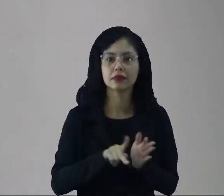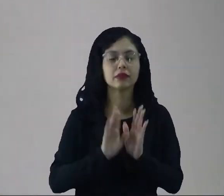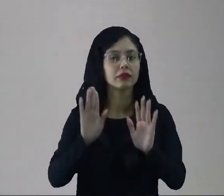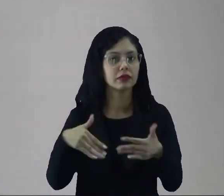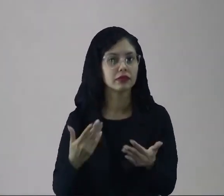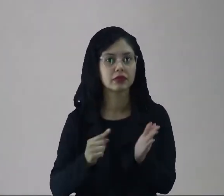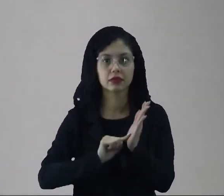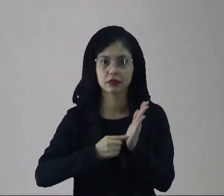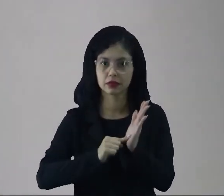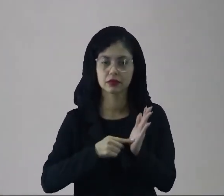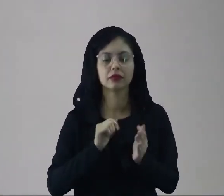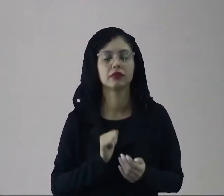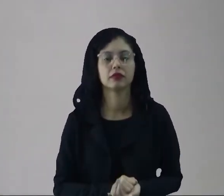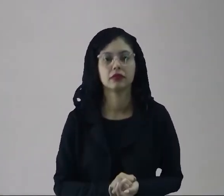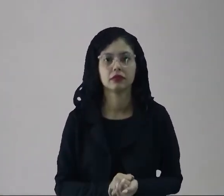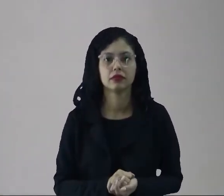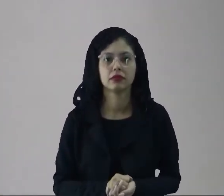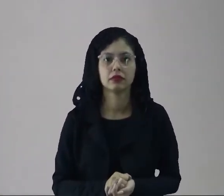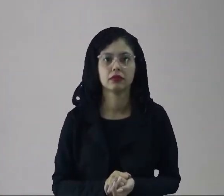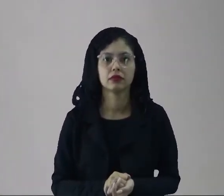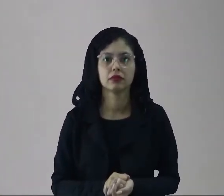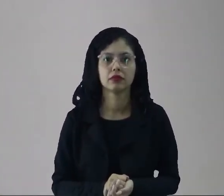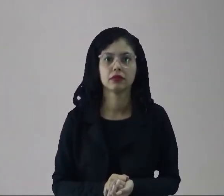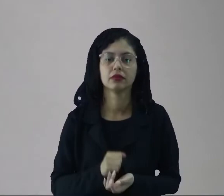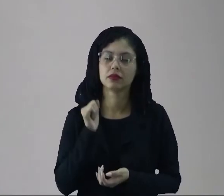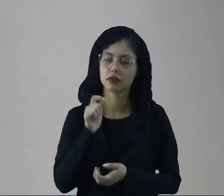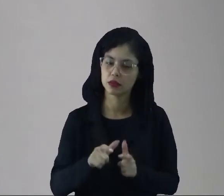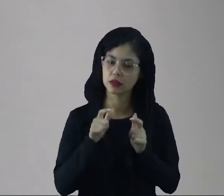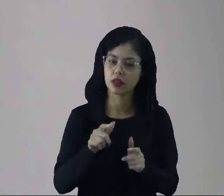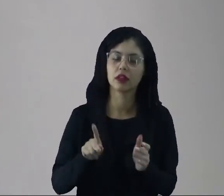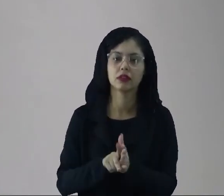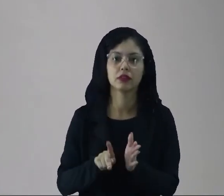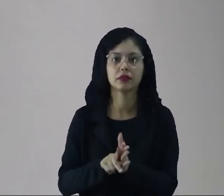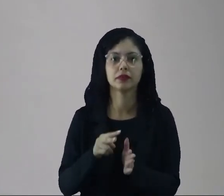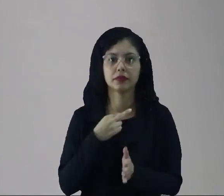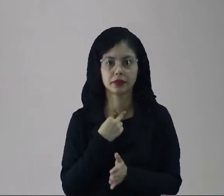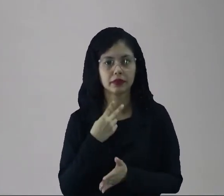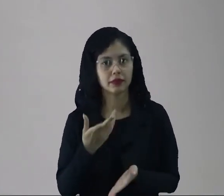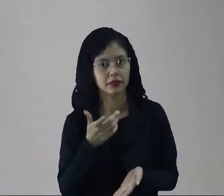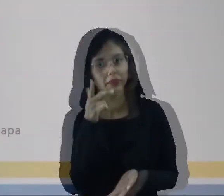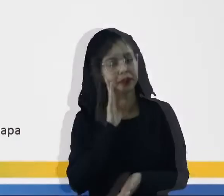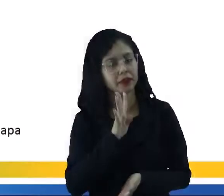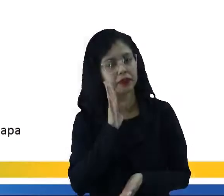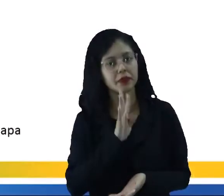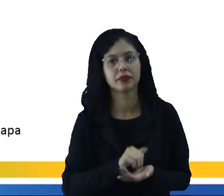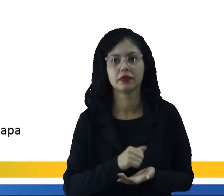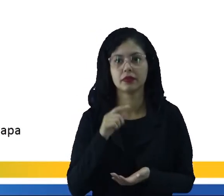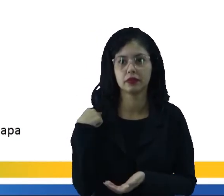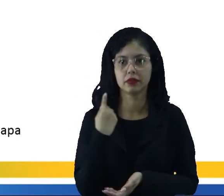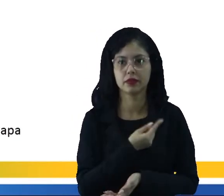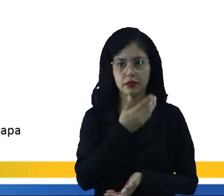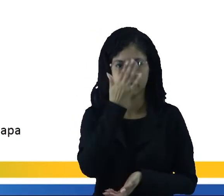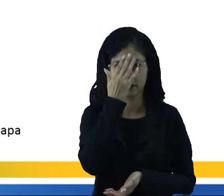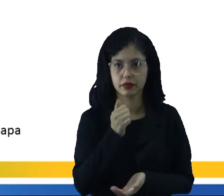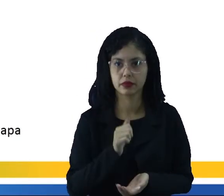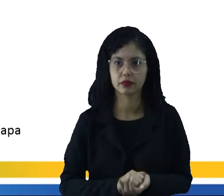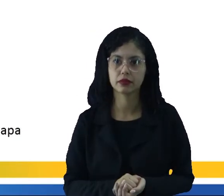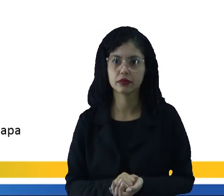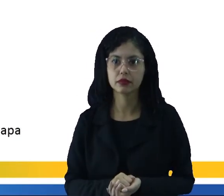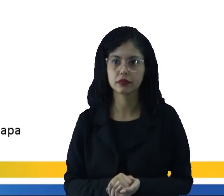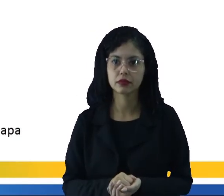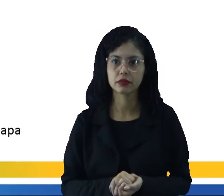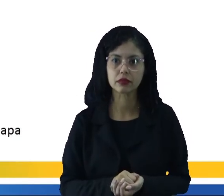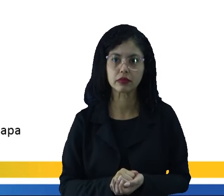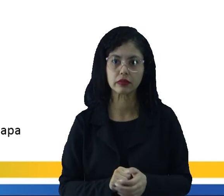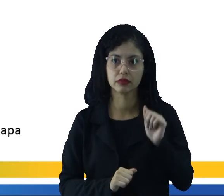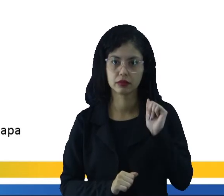define quais são os pontos que te cercam no espaço que você ocupa. Isso é interessante a gente saber. Então, veja aí.